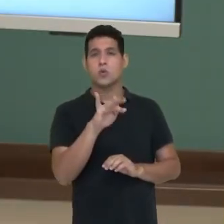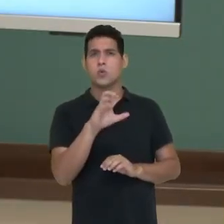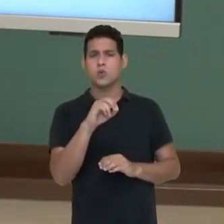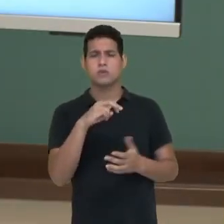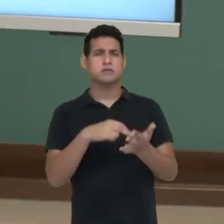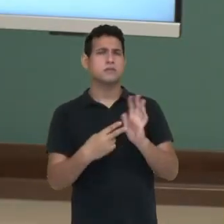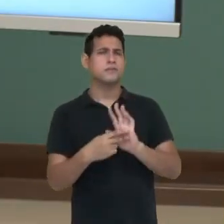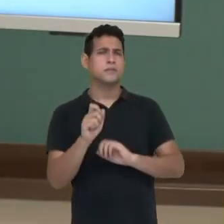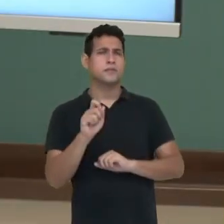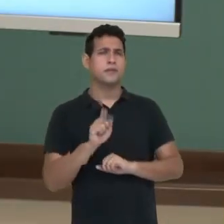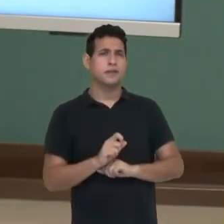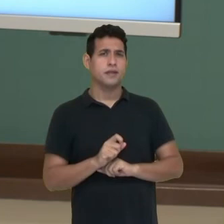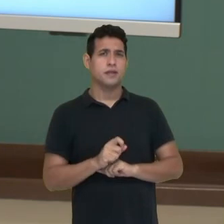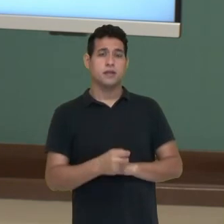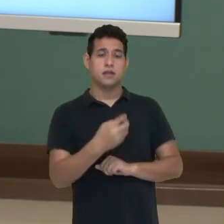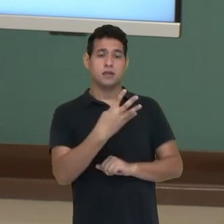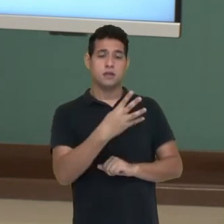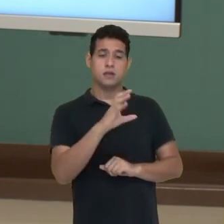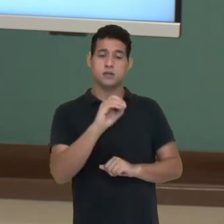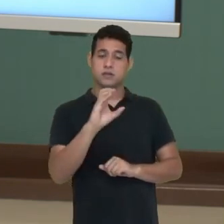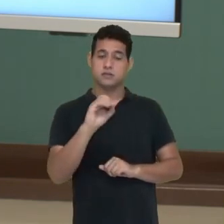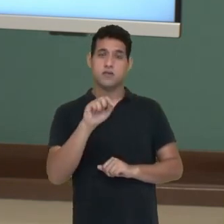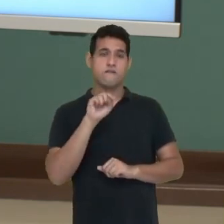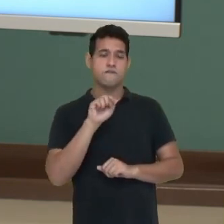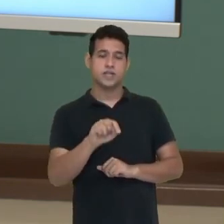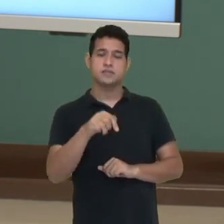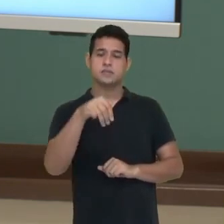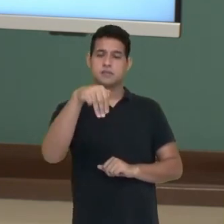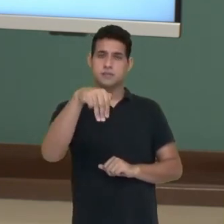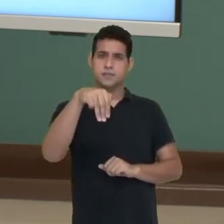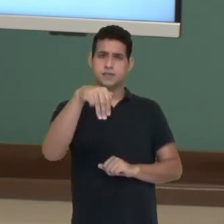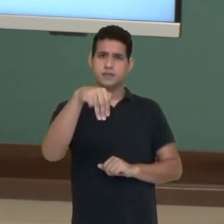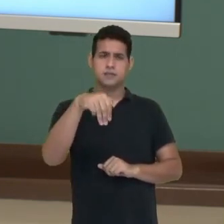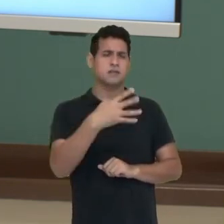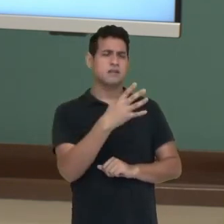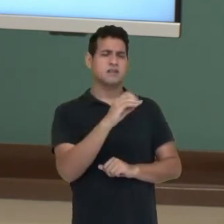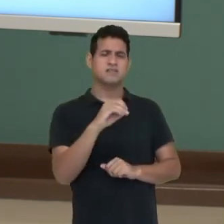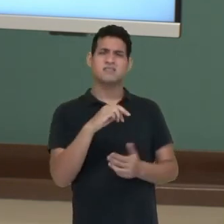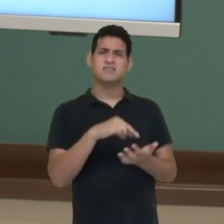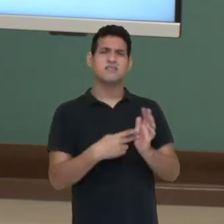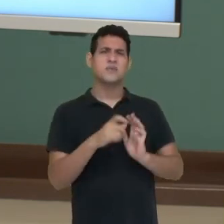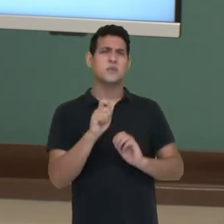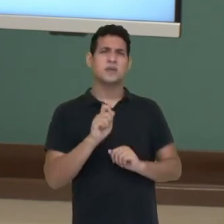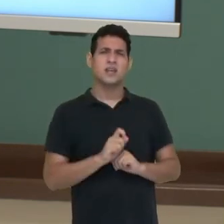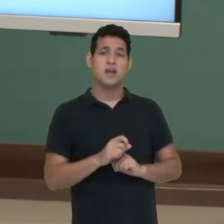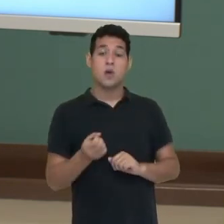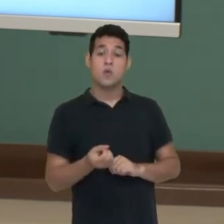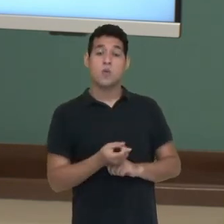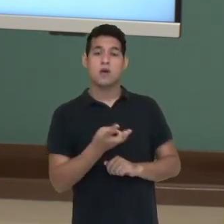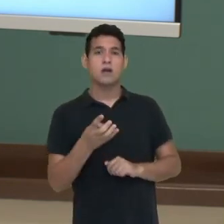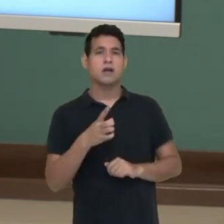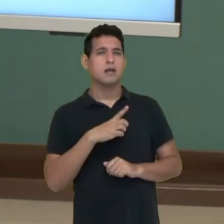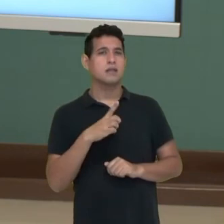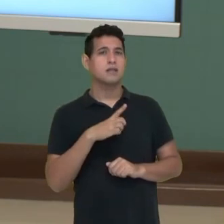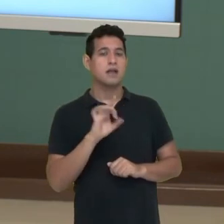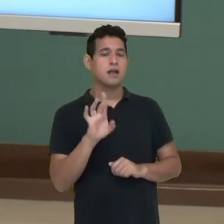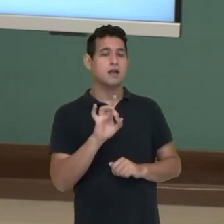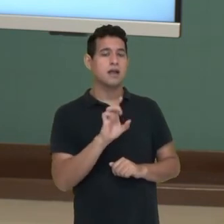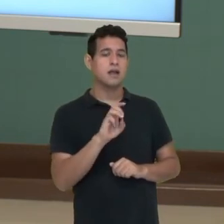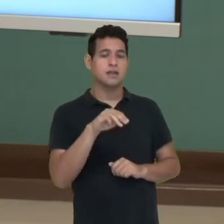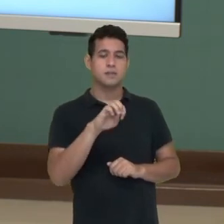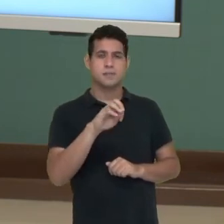vai ser 400 vezes M. 400 é a quantidade que ele ganha por mesa,